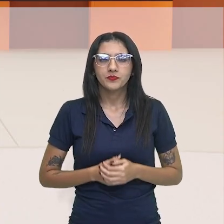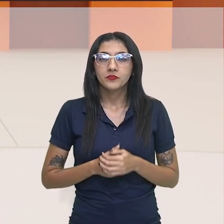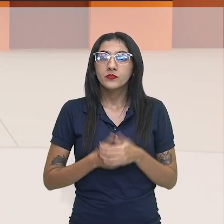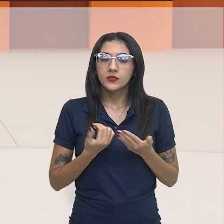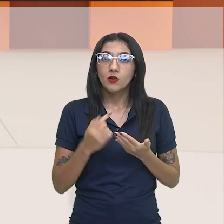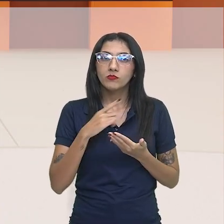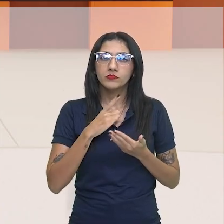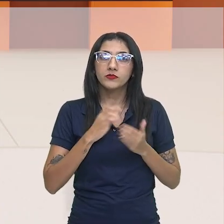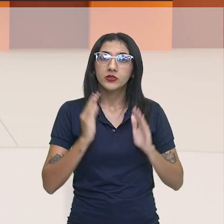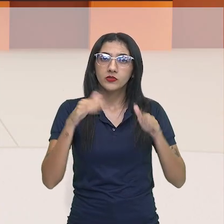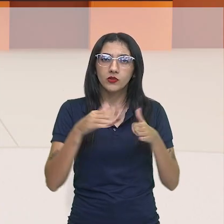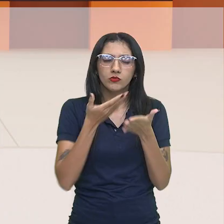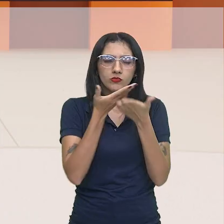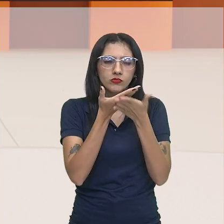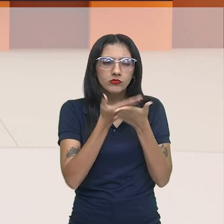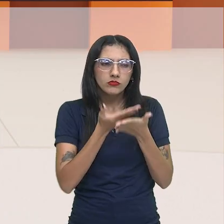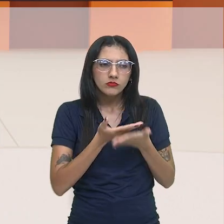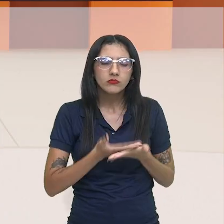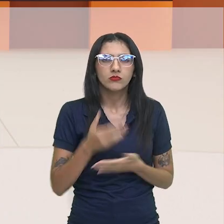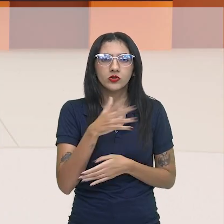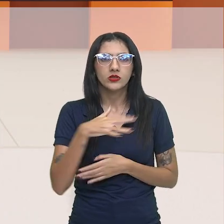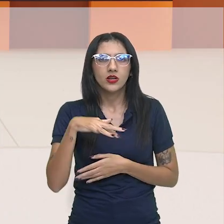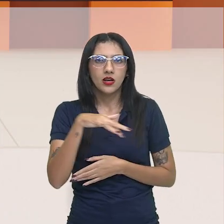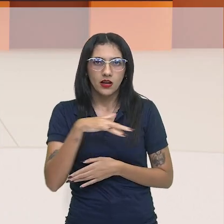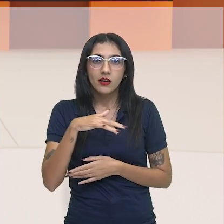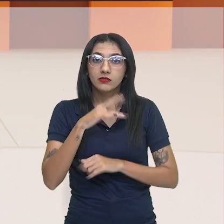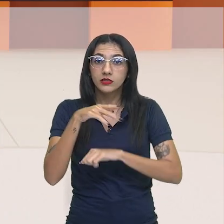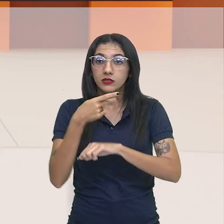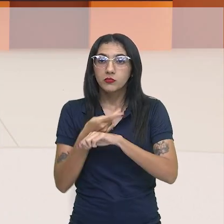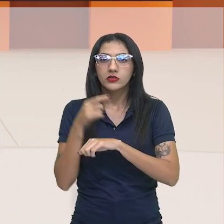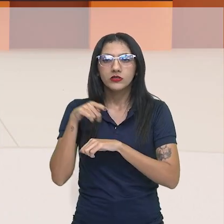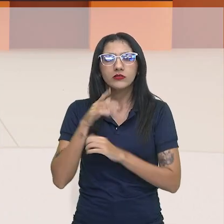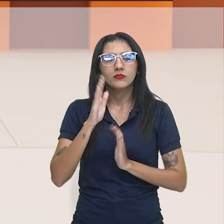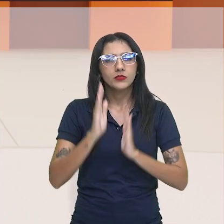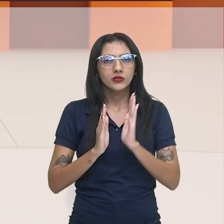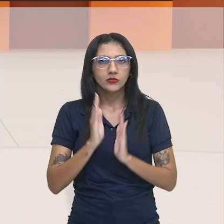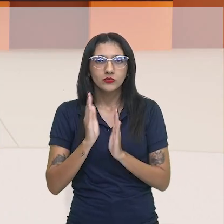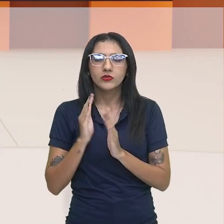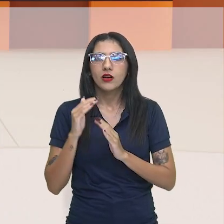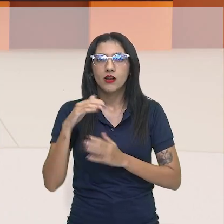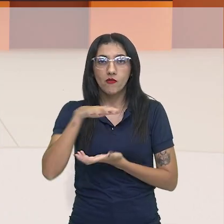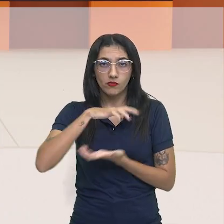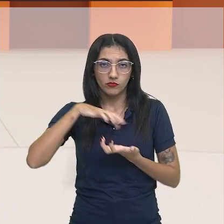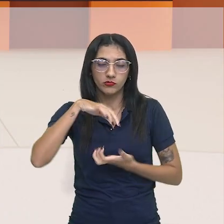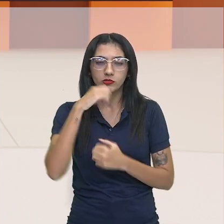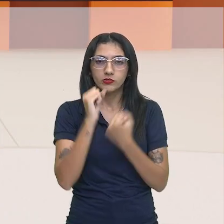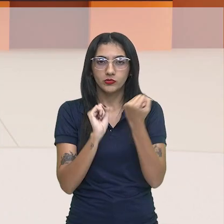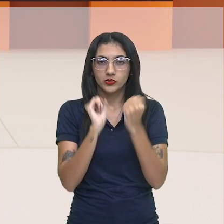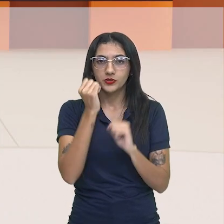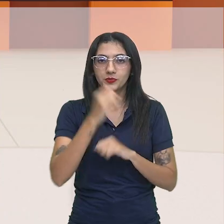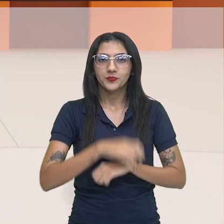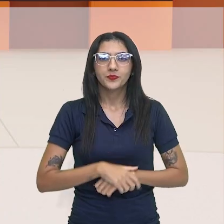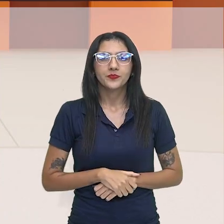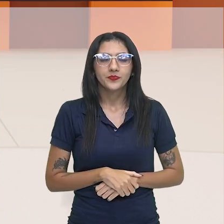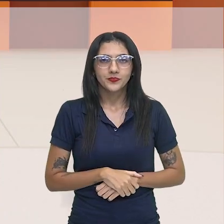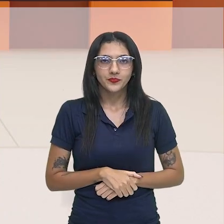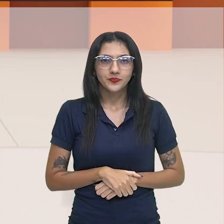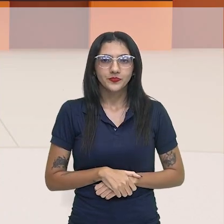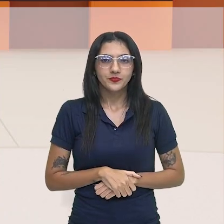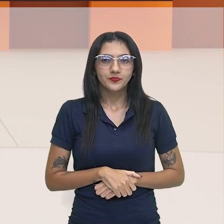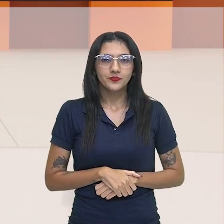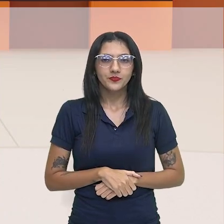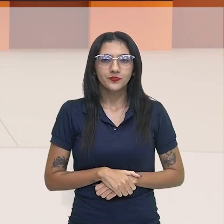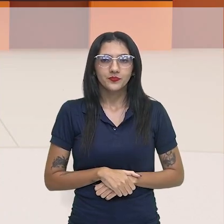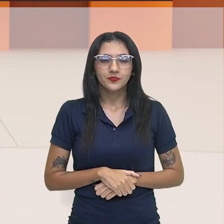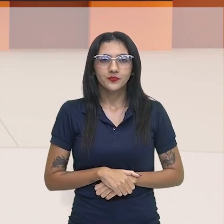vão se debruçar, né, a partir daquilo que a Revolução Industrial trouxe. E um outro movimento importante nesse